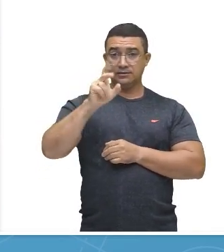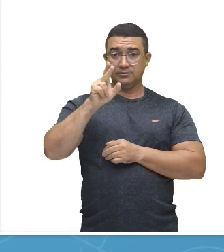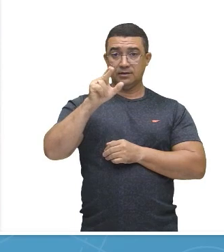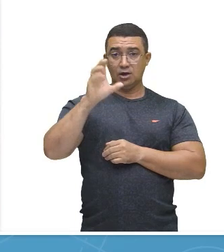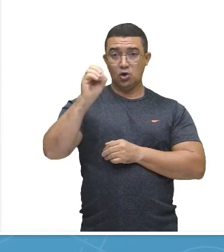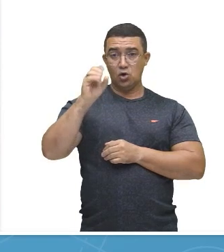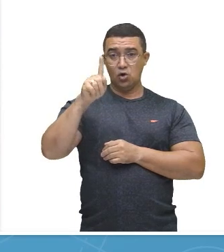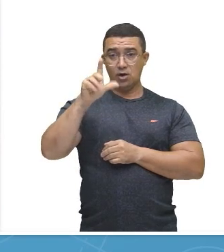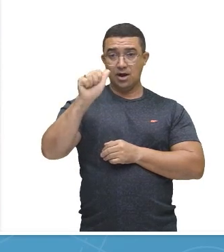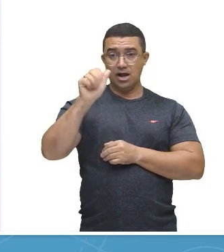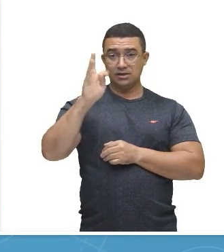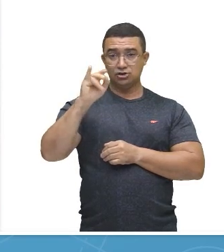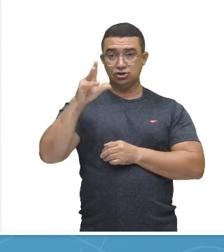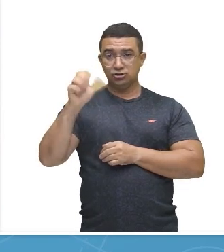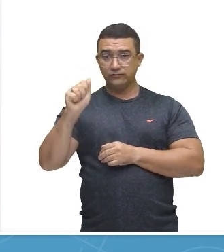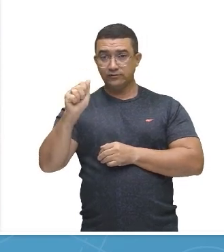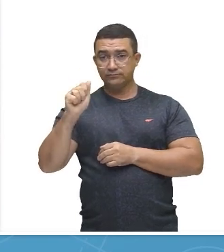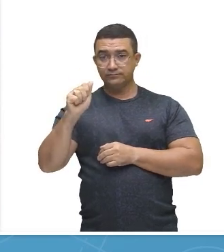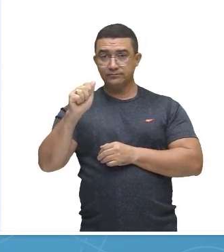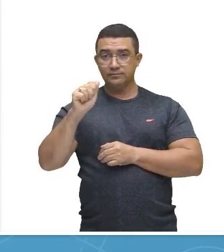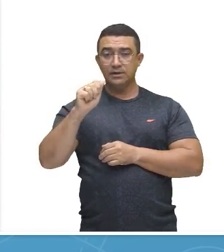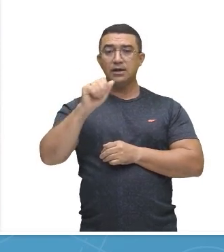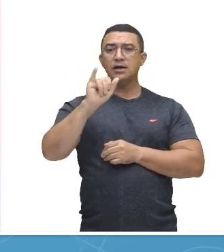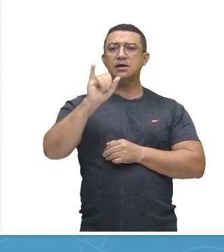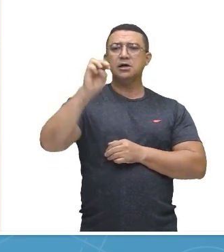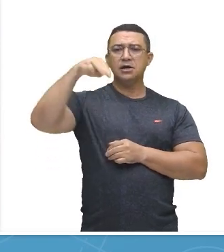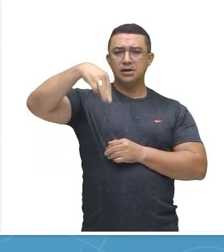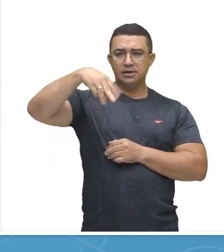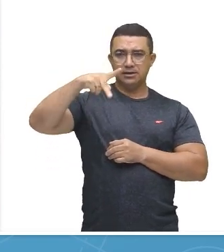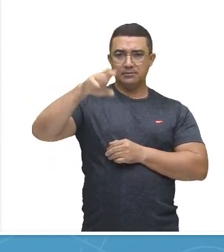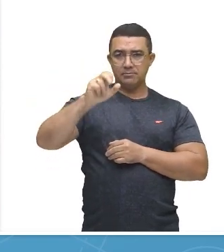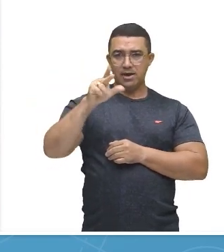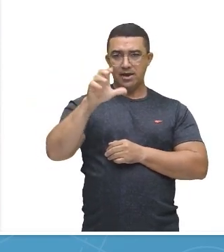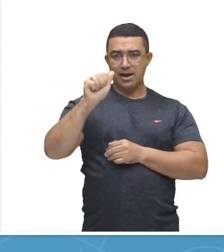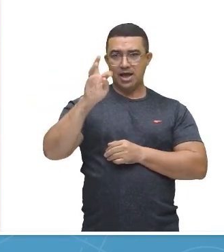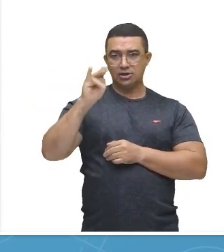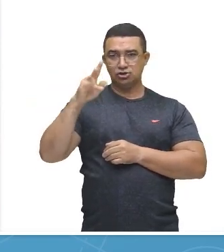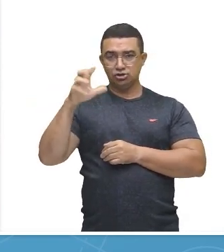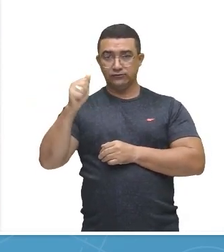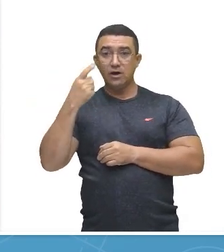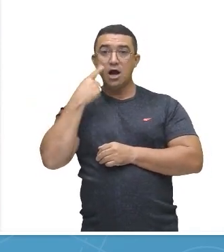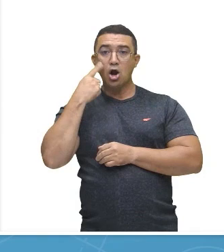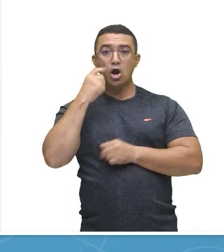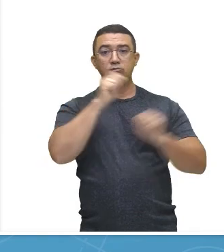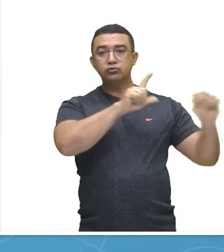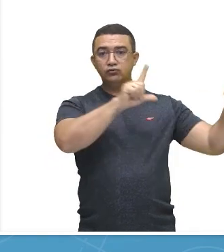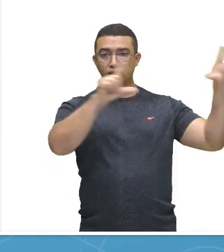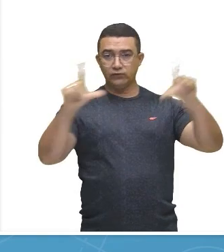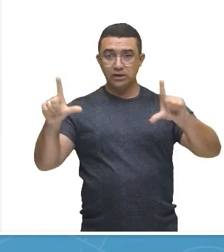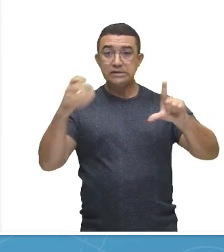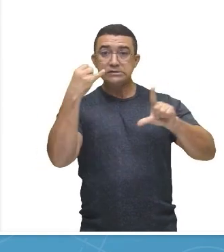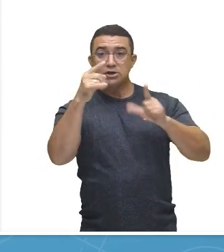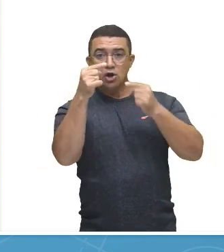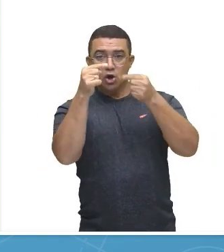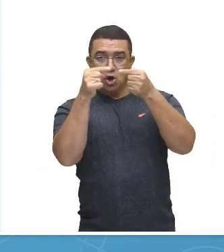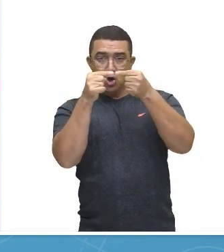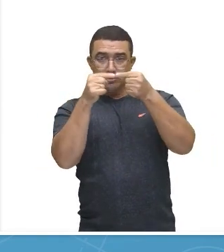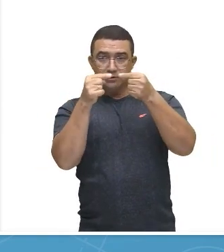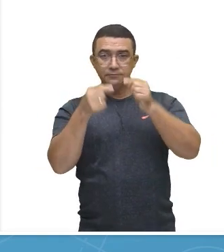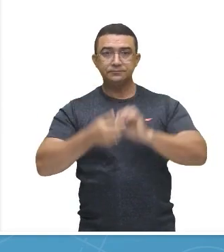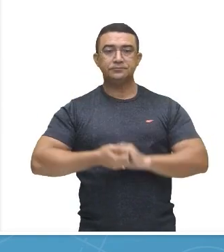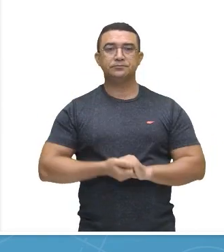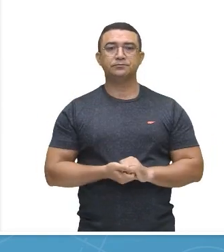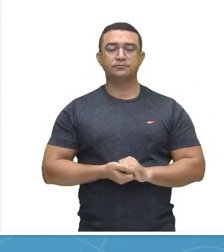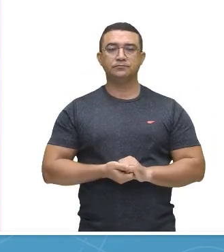coisa porque eu ouvi aqui. Certamente eu ouvi o que você respondeu. Nós vamos agora conferir se está de acordo. Vamos lá, então. Olha aí,